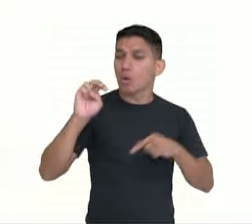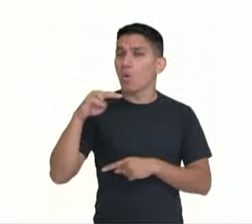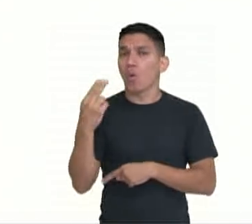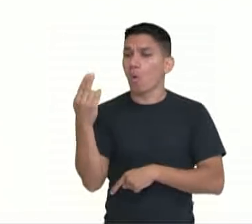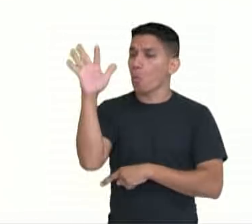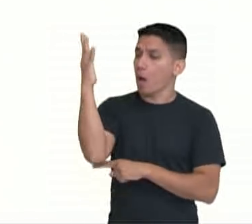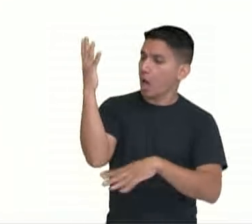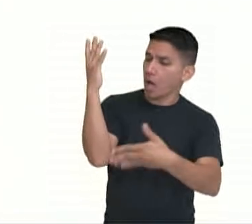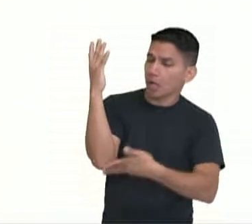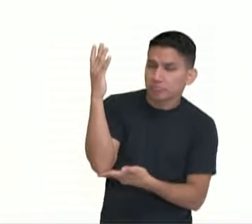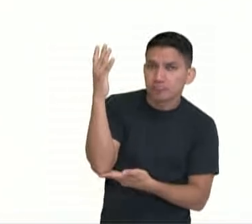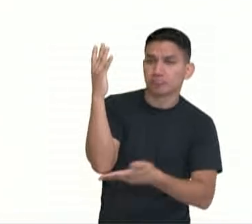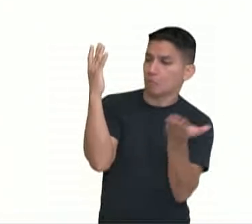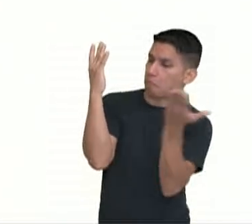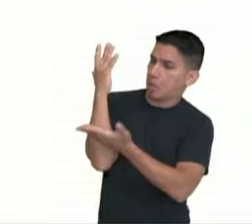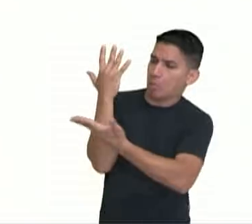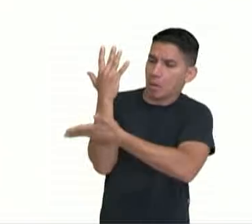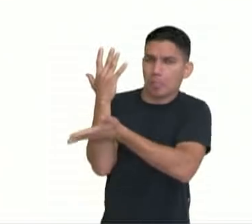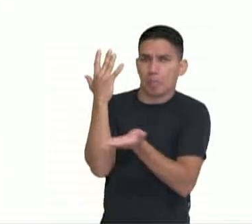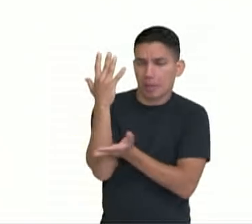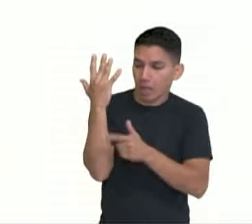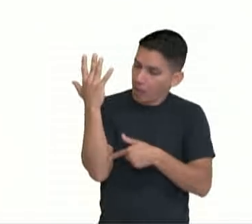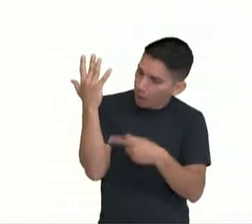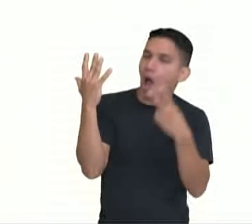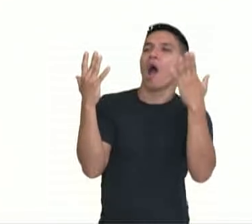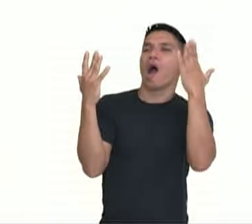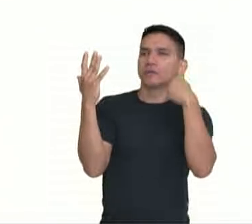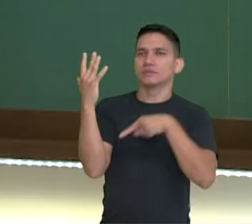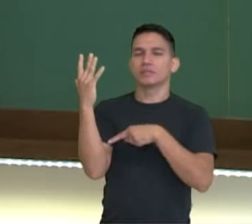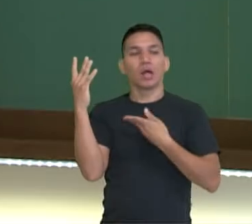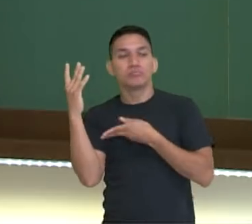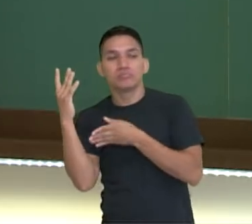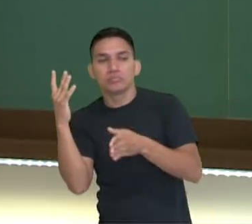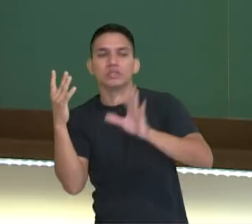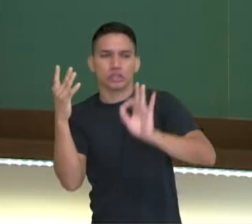daquela árvore para que depois ele pudesse retornar, para que ele não se